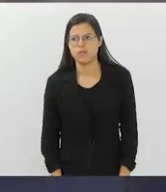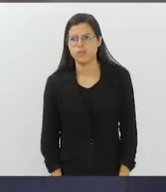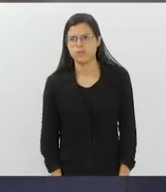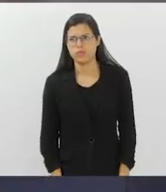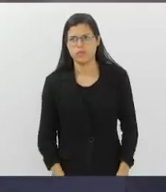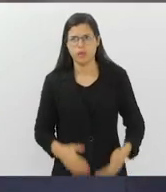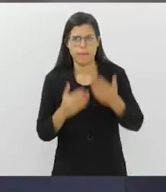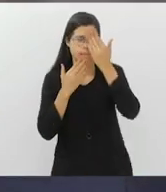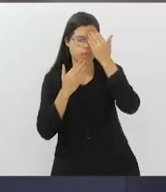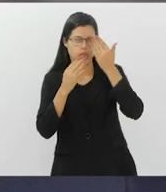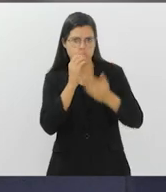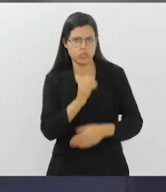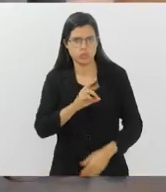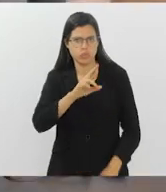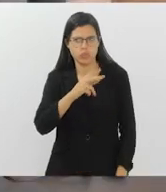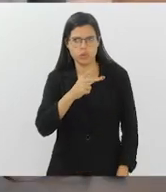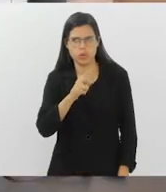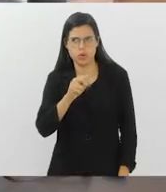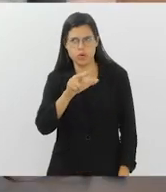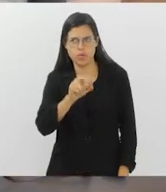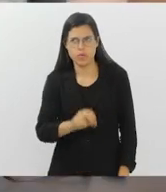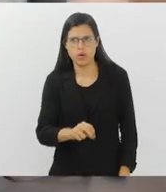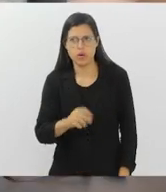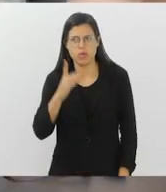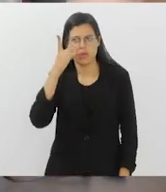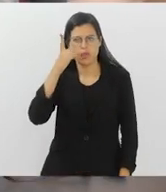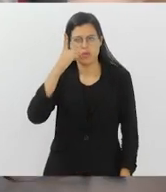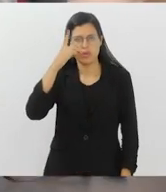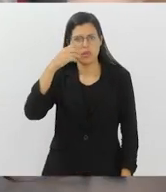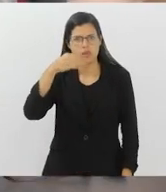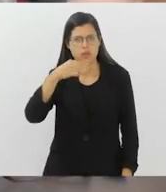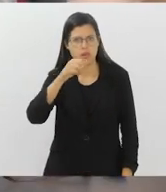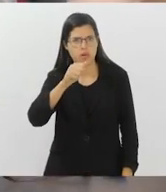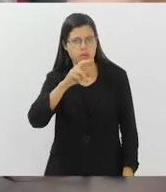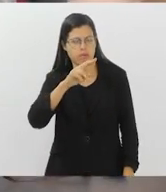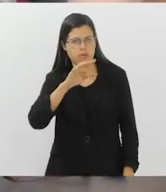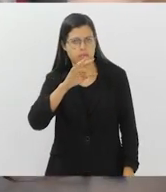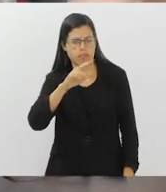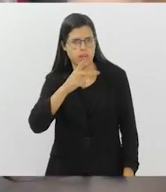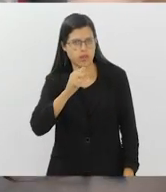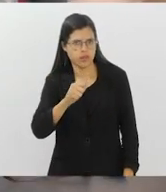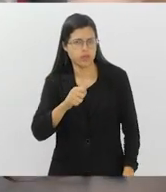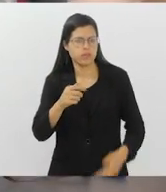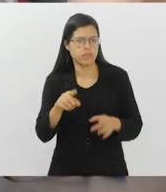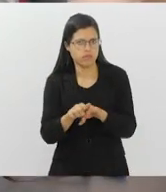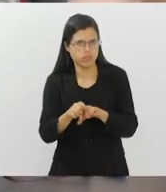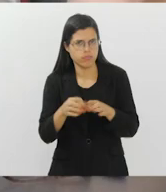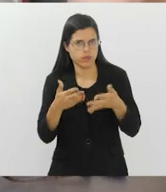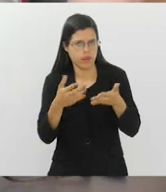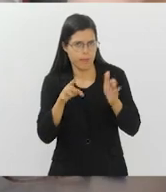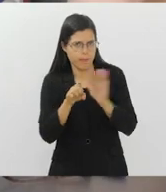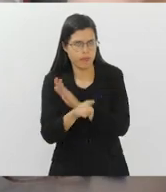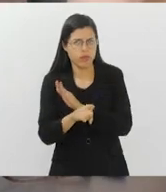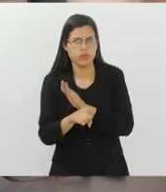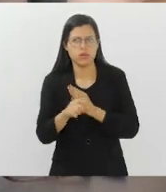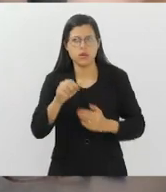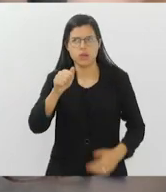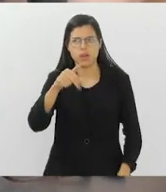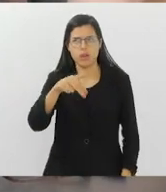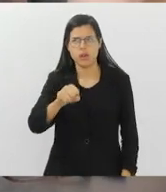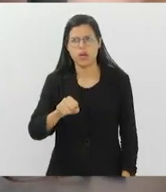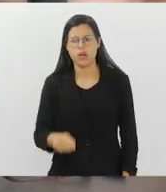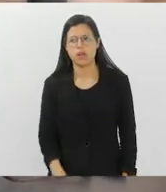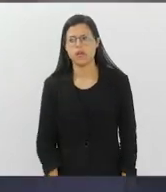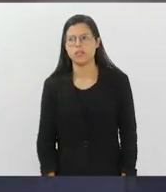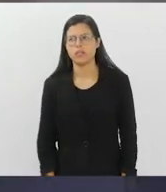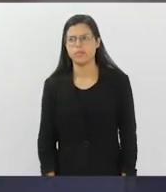Obrigado, doutor Paulo. Passar a palavra para a deputada Marta, que também gostaria de fazer uma pergunta à ANS. Por favor, deputada